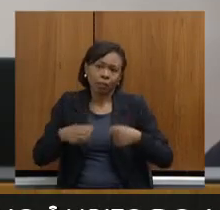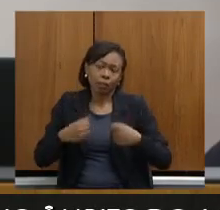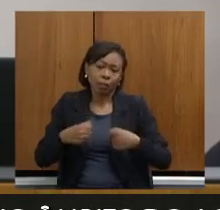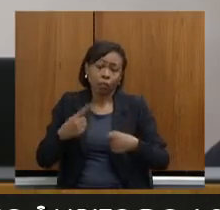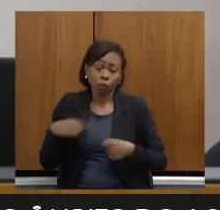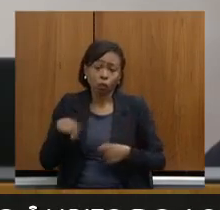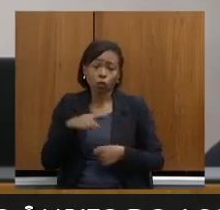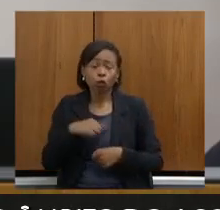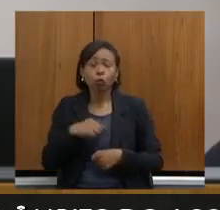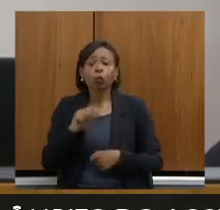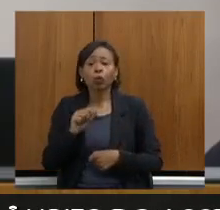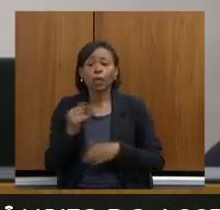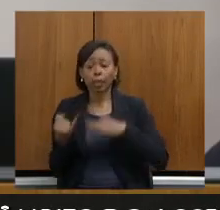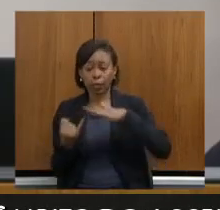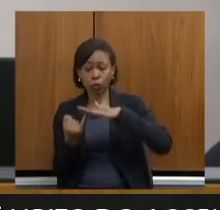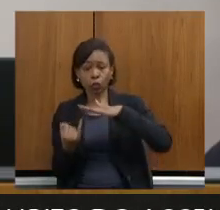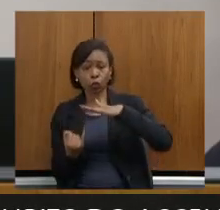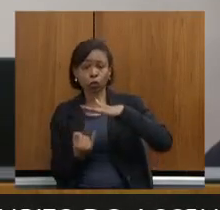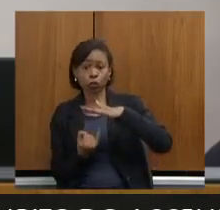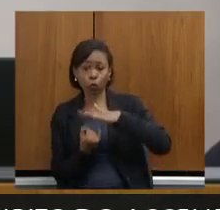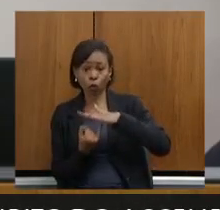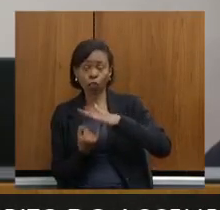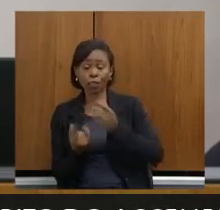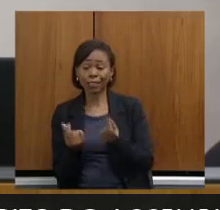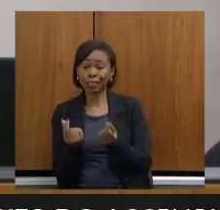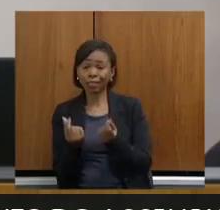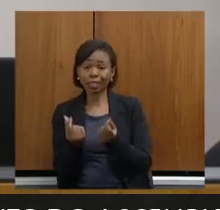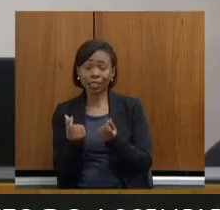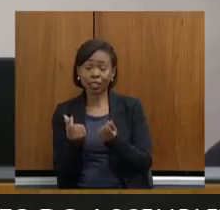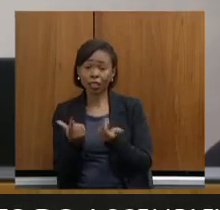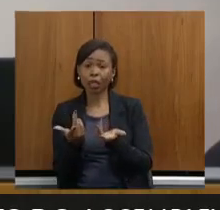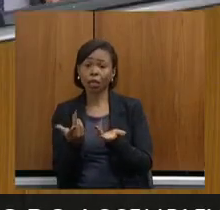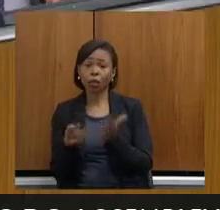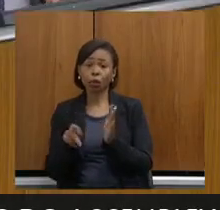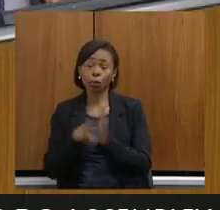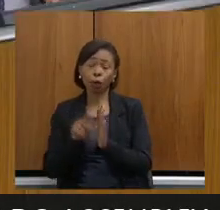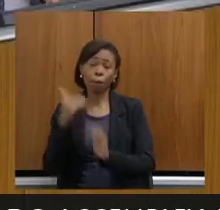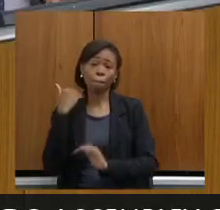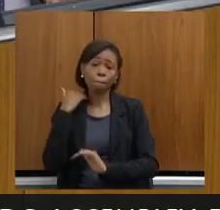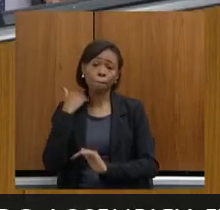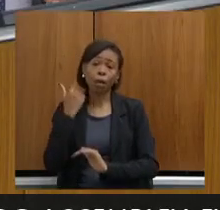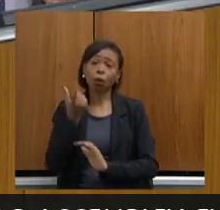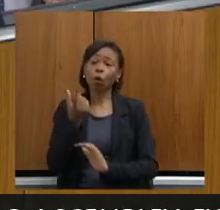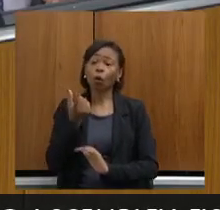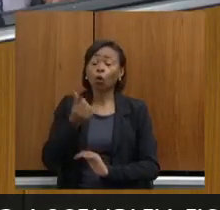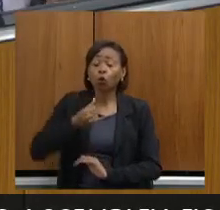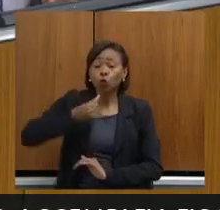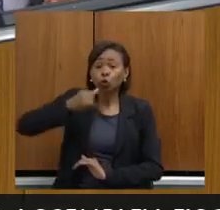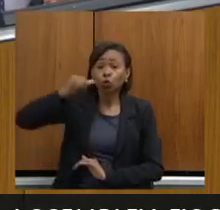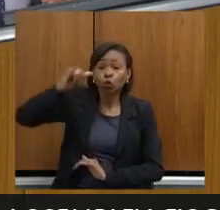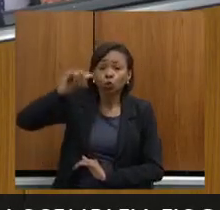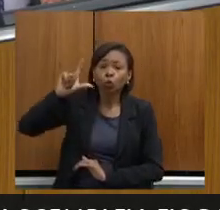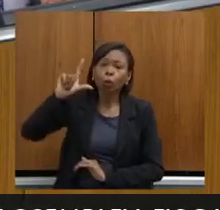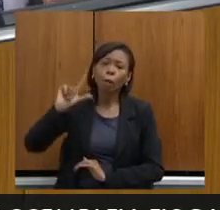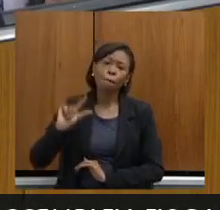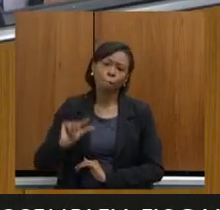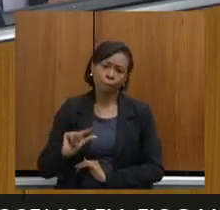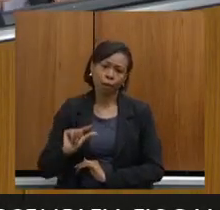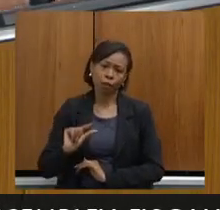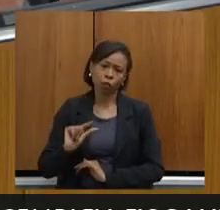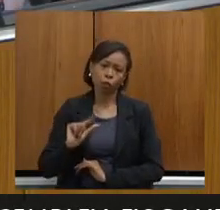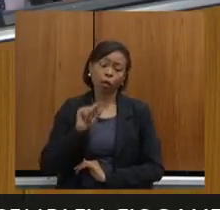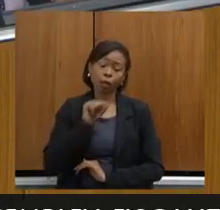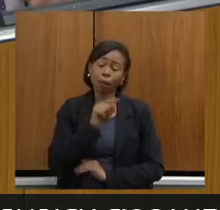de instituições financeiras que pratiquem juros baixos para quem quer fazer energia então isso o